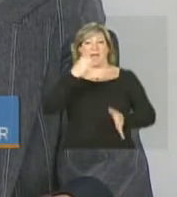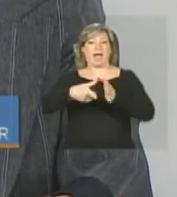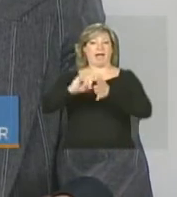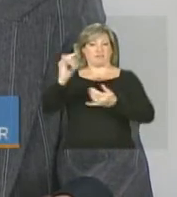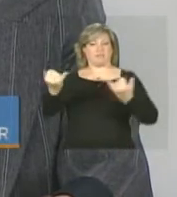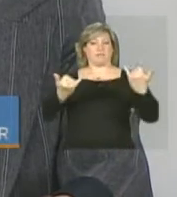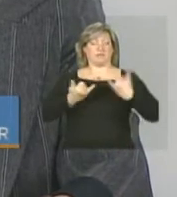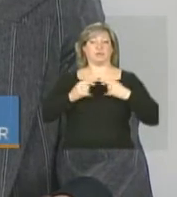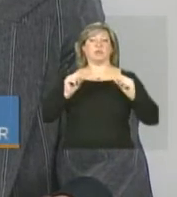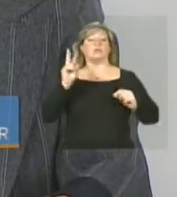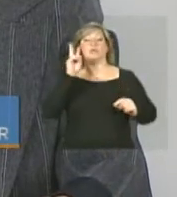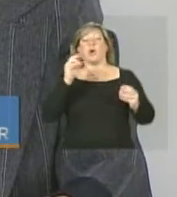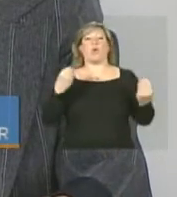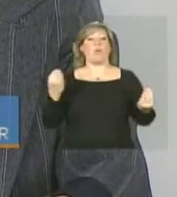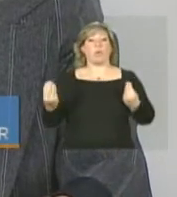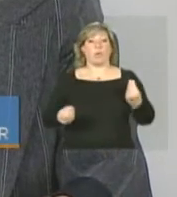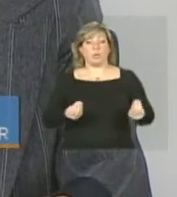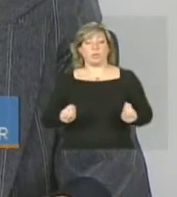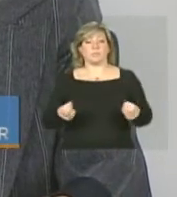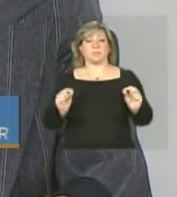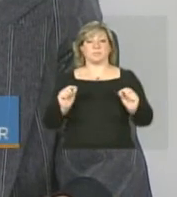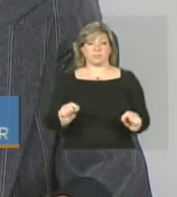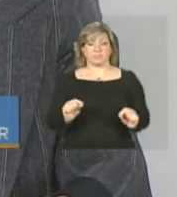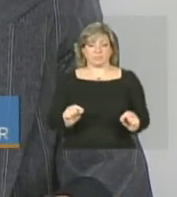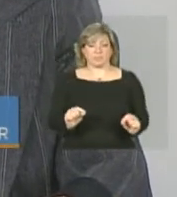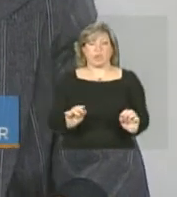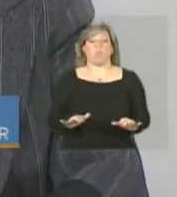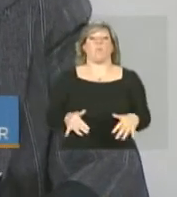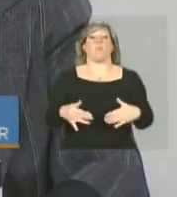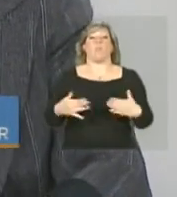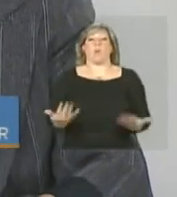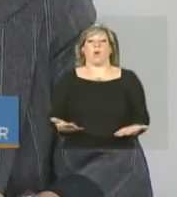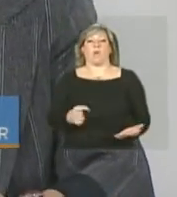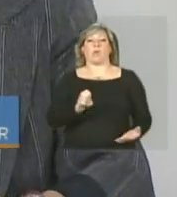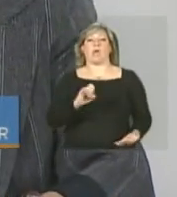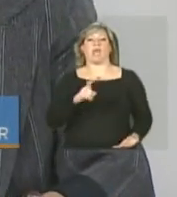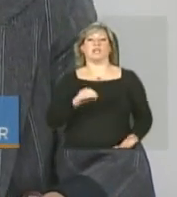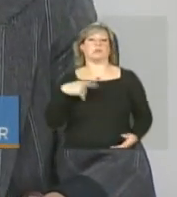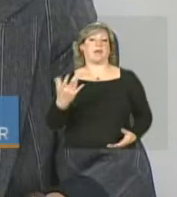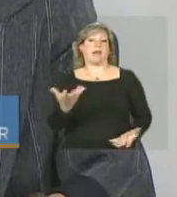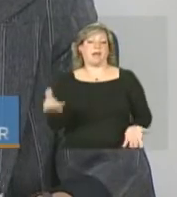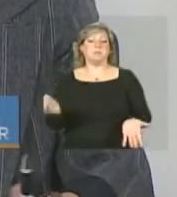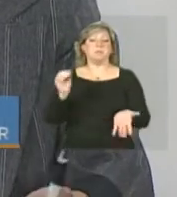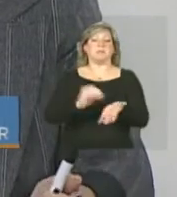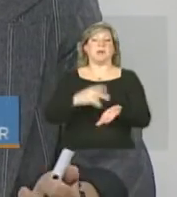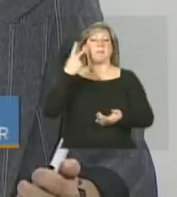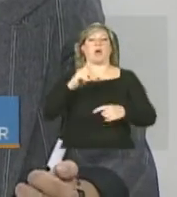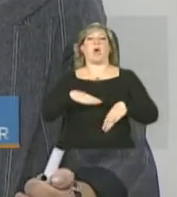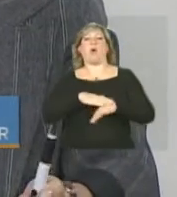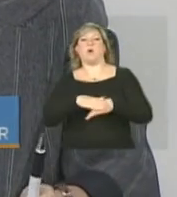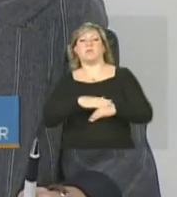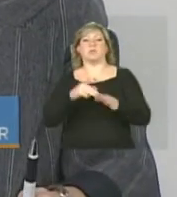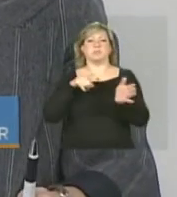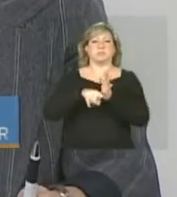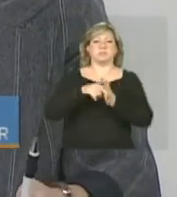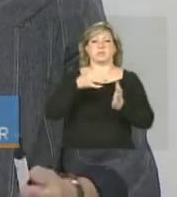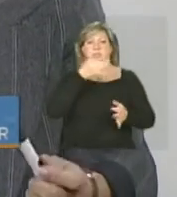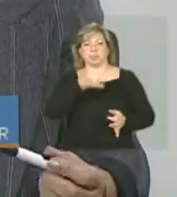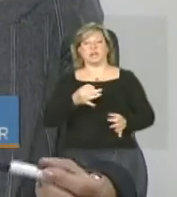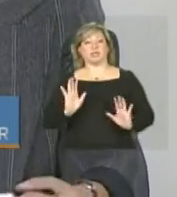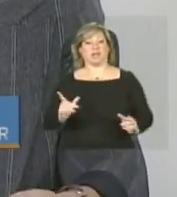previamente sobre em que eixos eles querem se inscrever para debater. Então, nós já temos informação